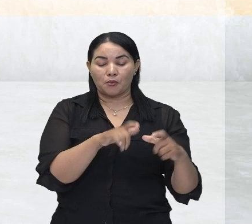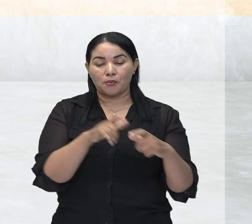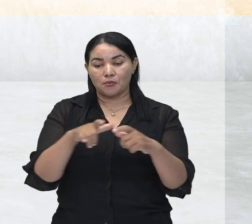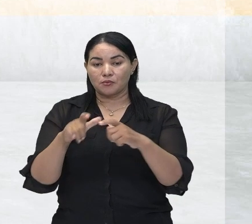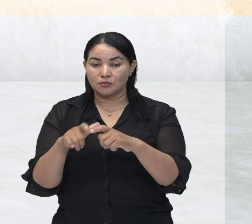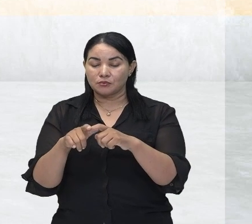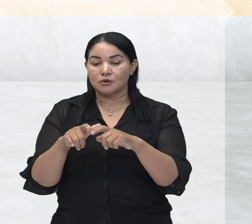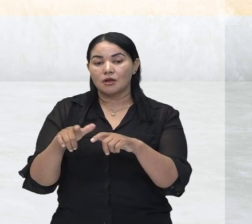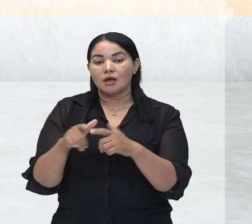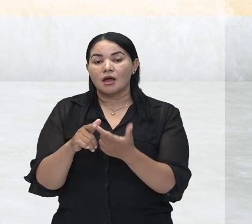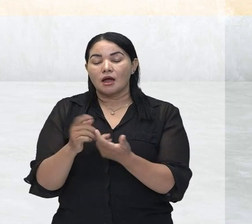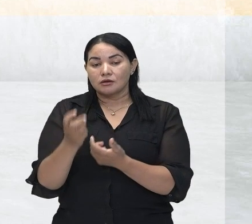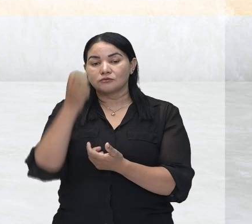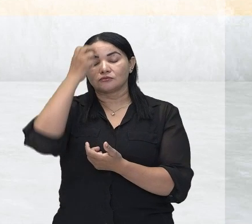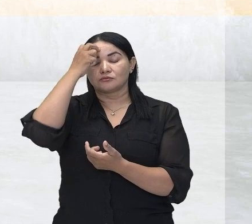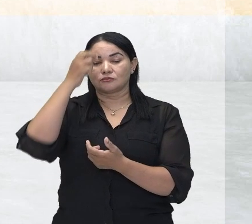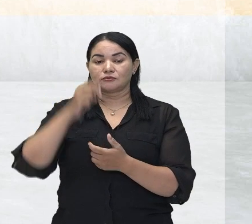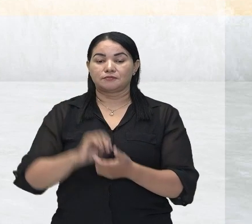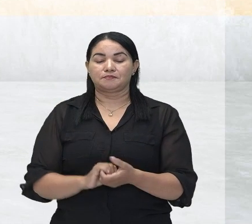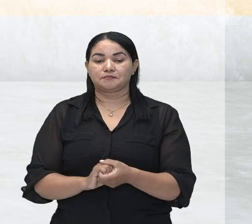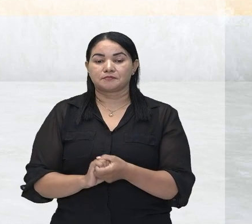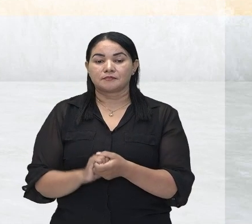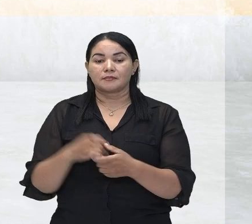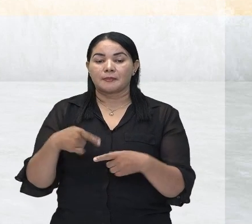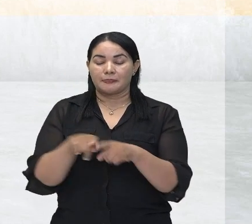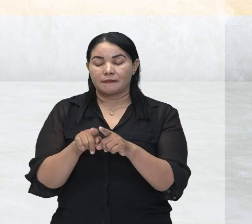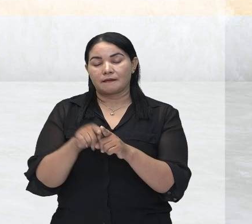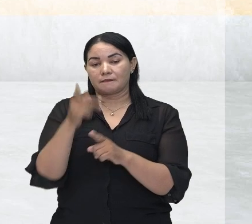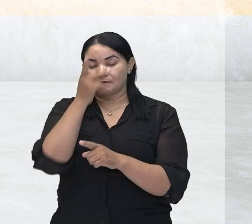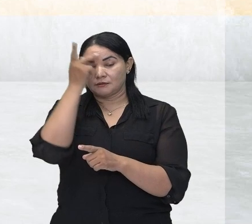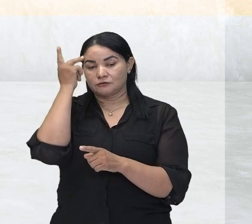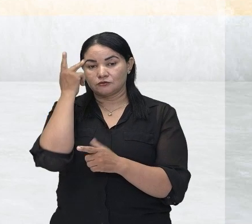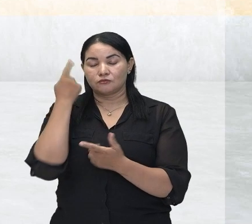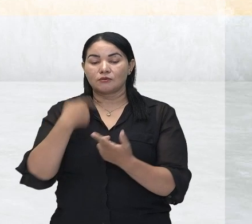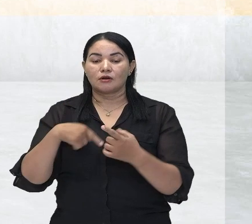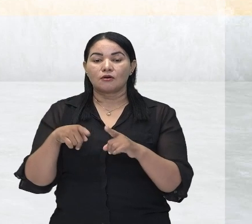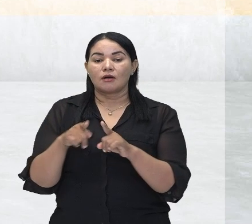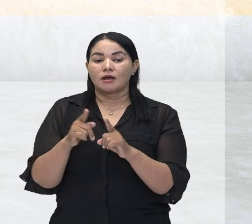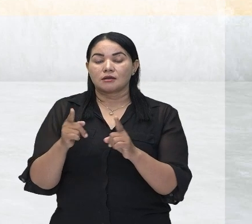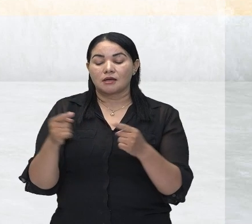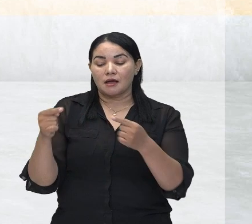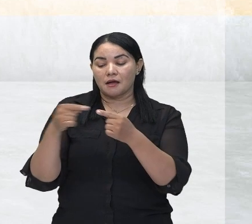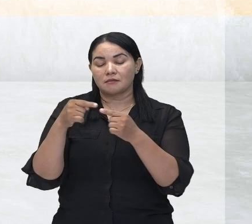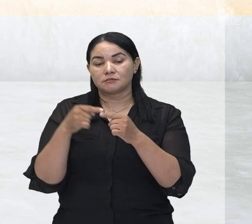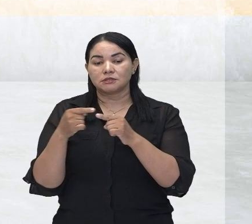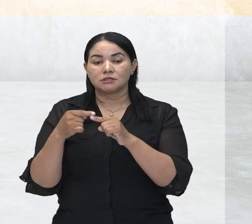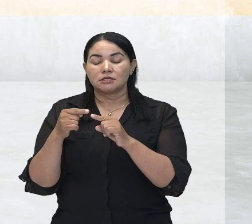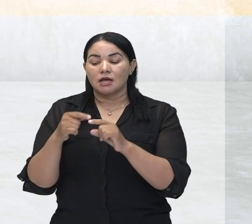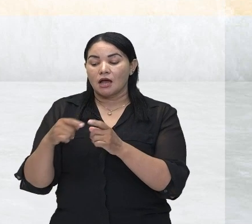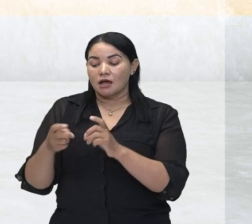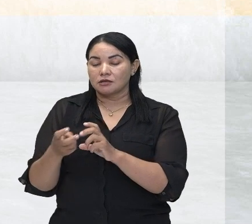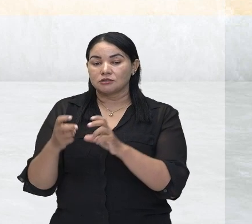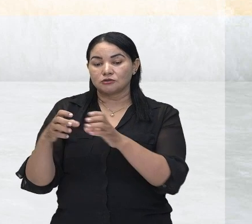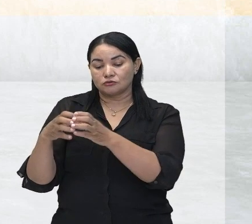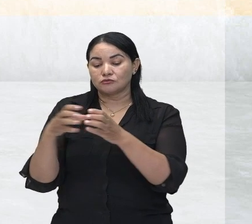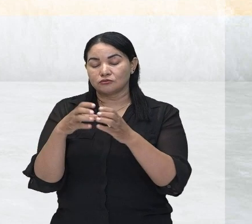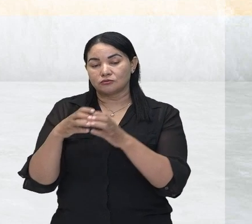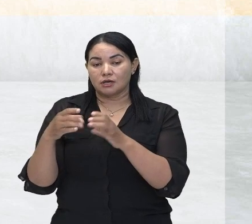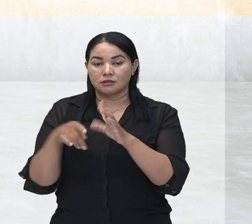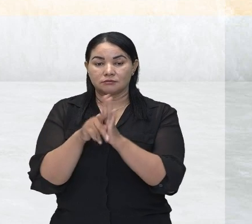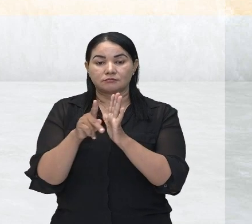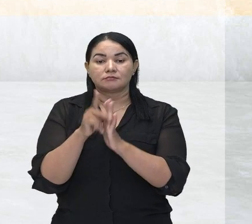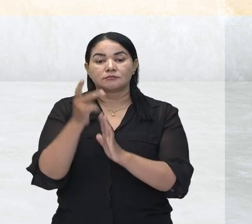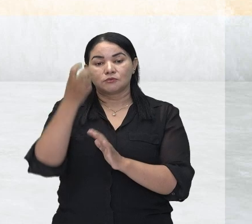se identificando aí dentro, né, dessas culturas aí. Não é interessante, então, você pensar